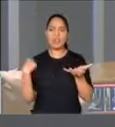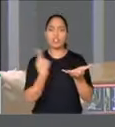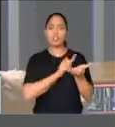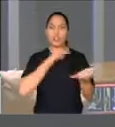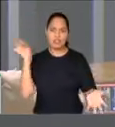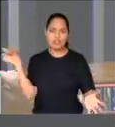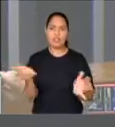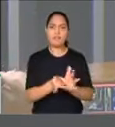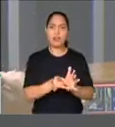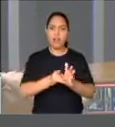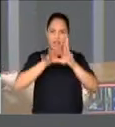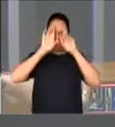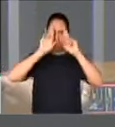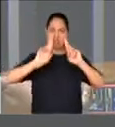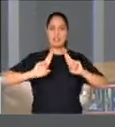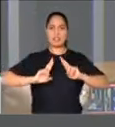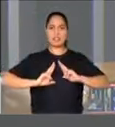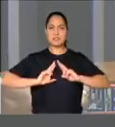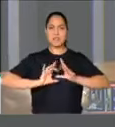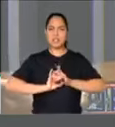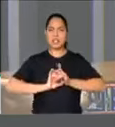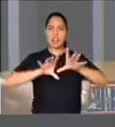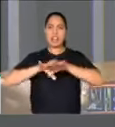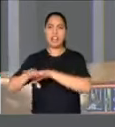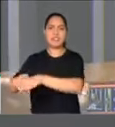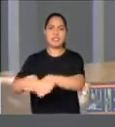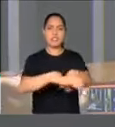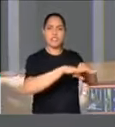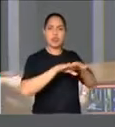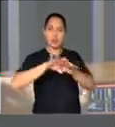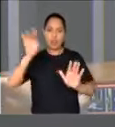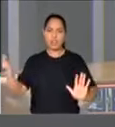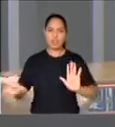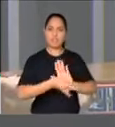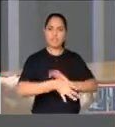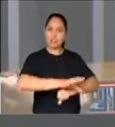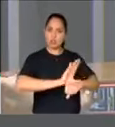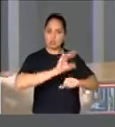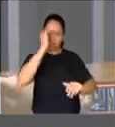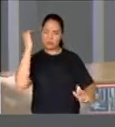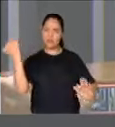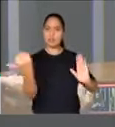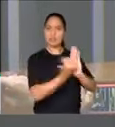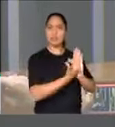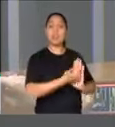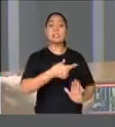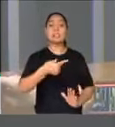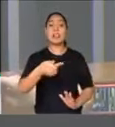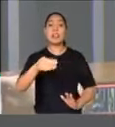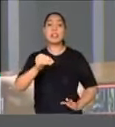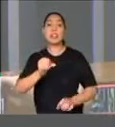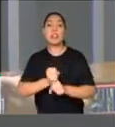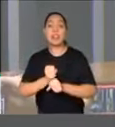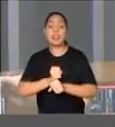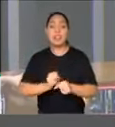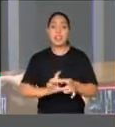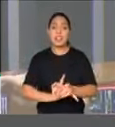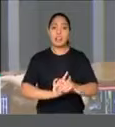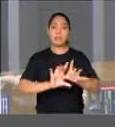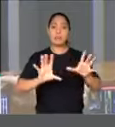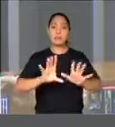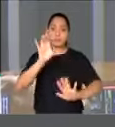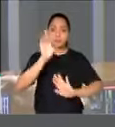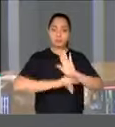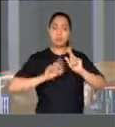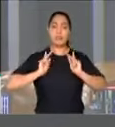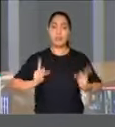tenhamos respeito como livres e iguais, que façamos valer a nossa Constituição. 70 anos da Declaração Universal dos